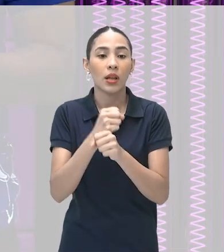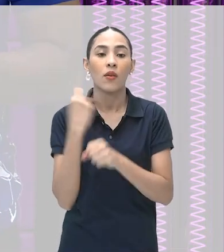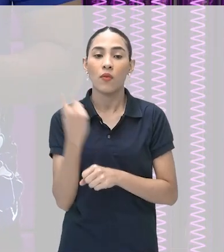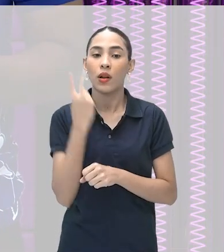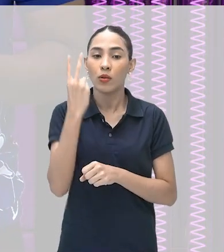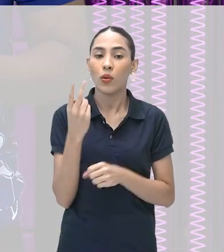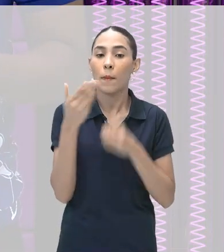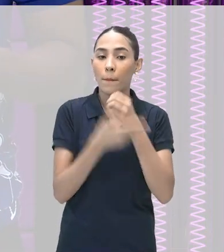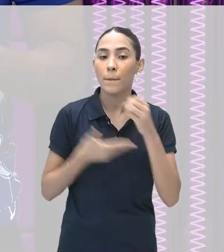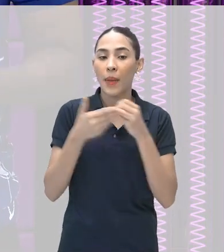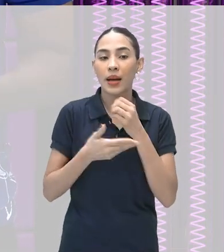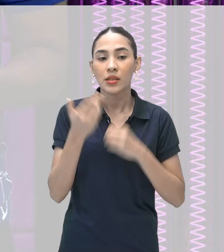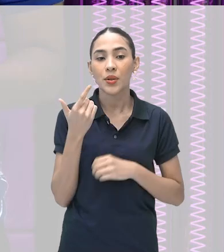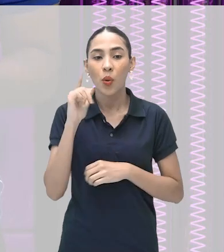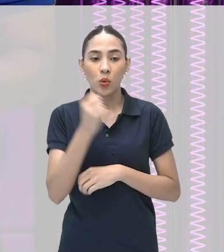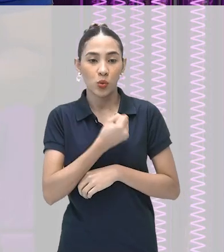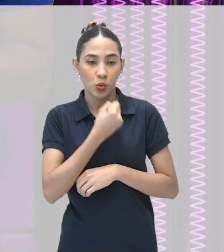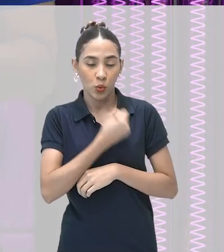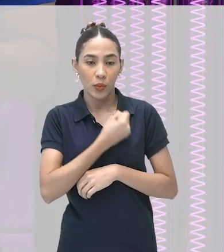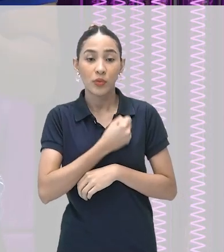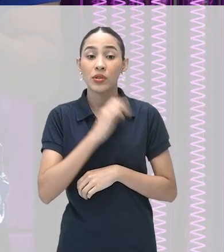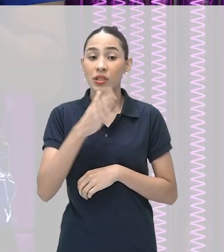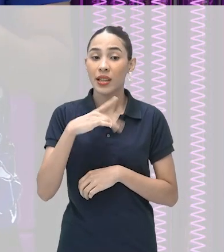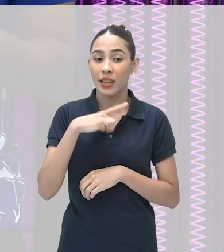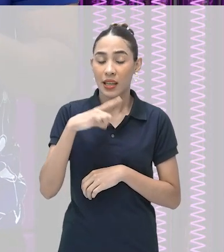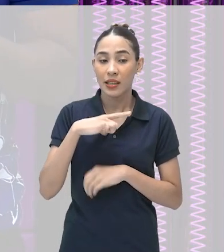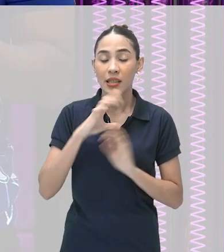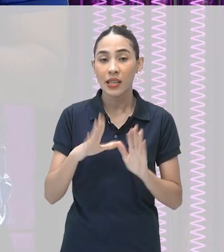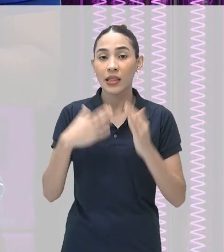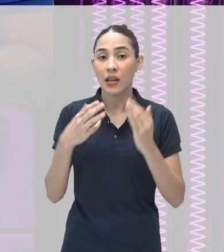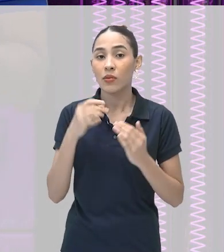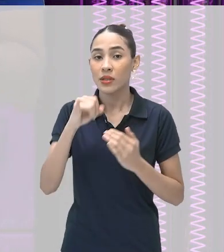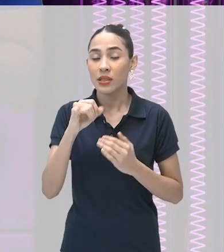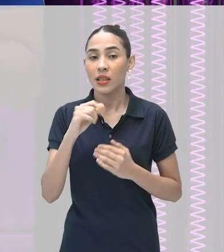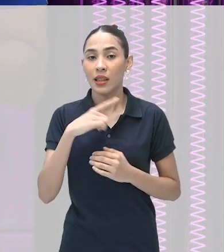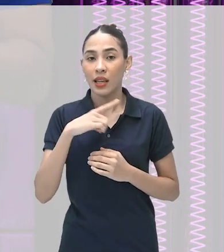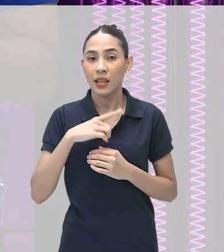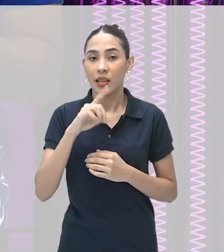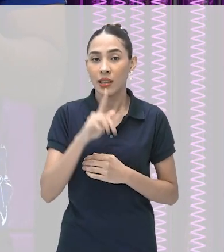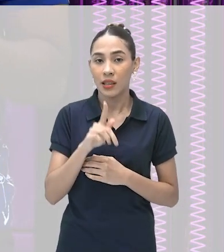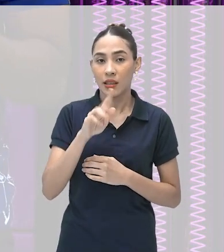com base nas variáveis descobertas. Então, quando eu tenho grandezas